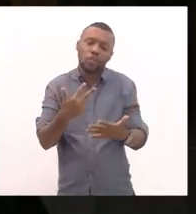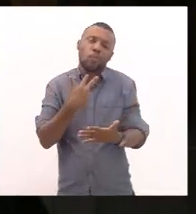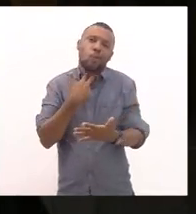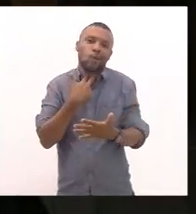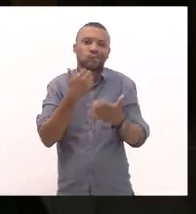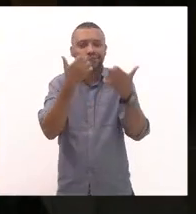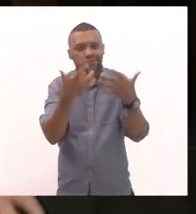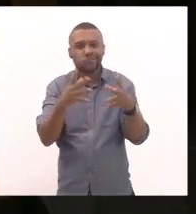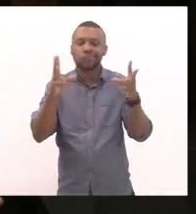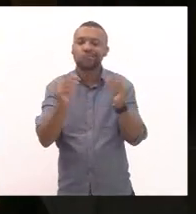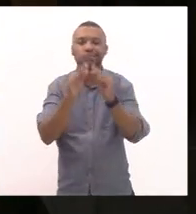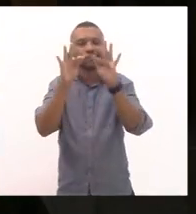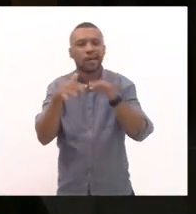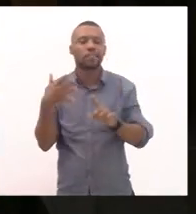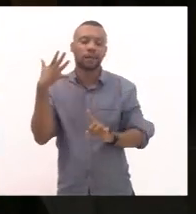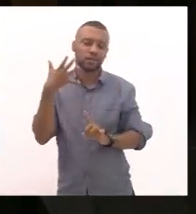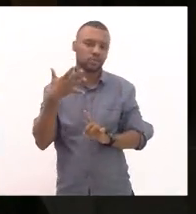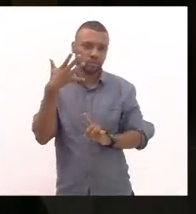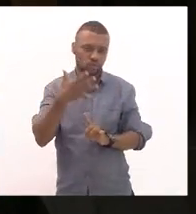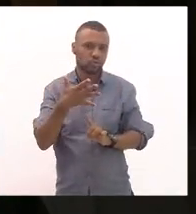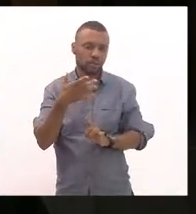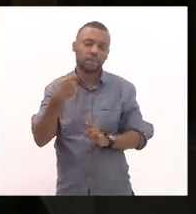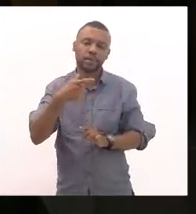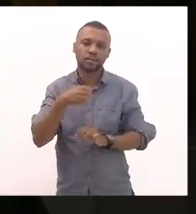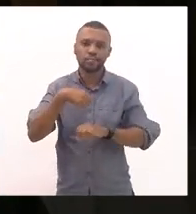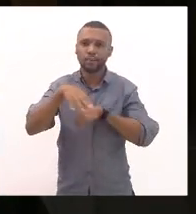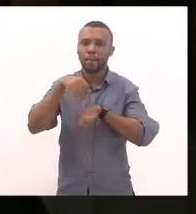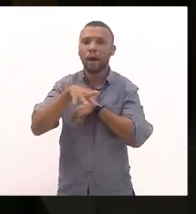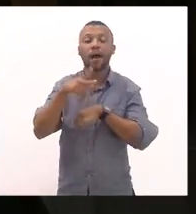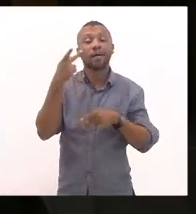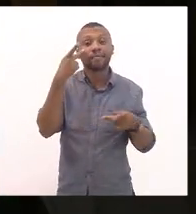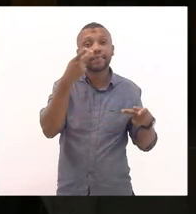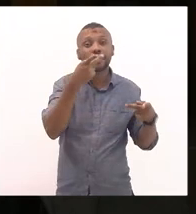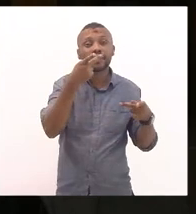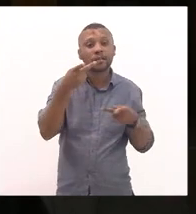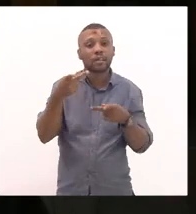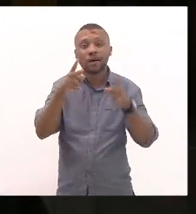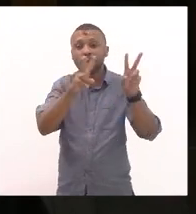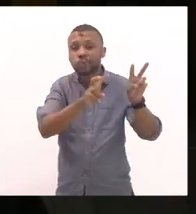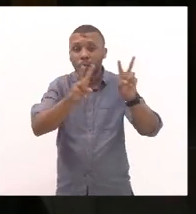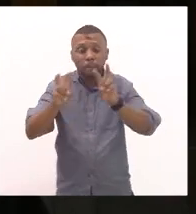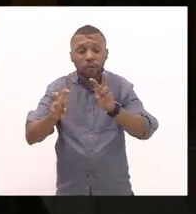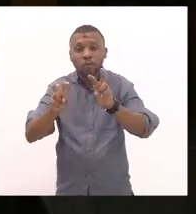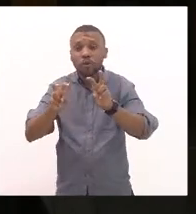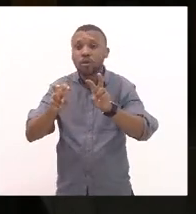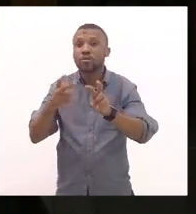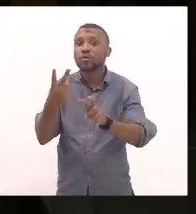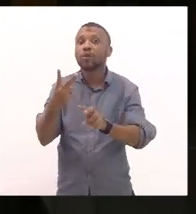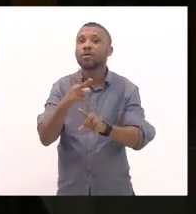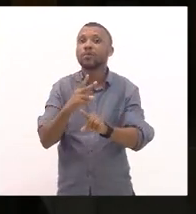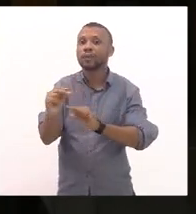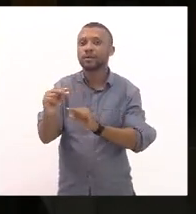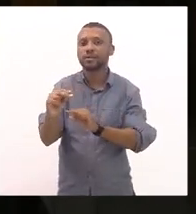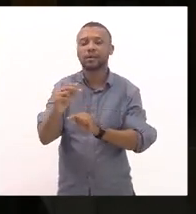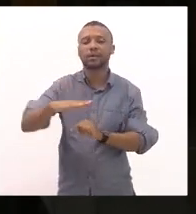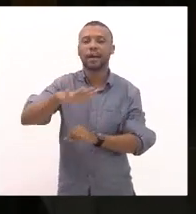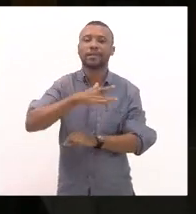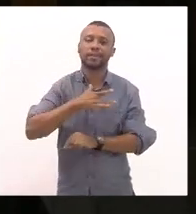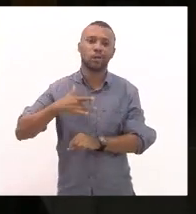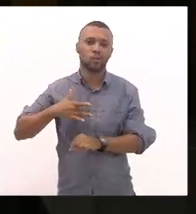aqui já terminando as minhas palavras eu disse tá mais duas conquistas da saúde do prefeito Vladimir